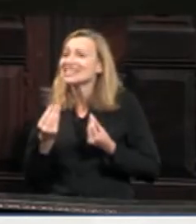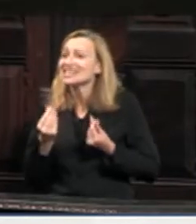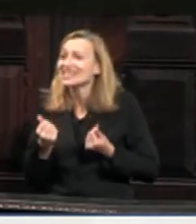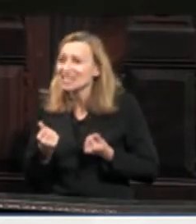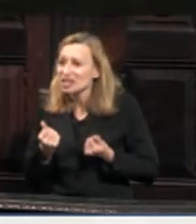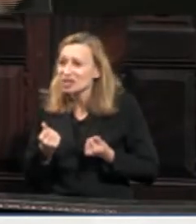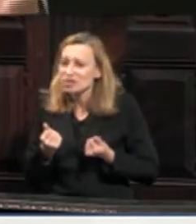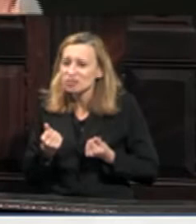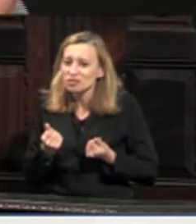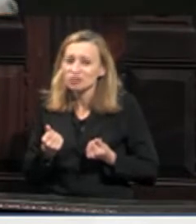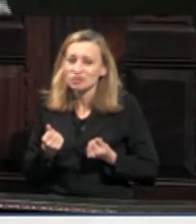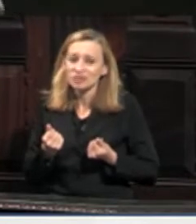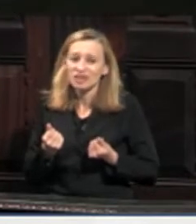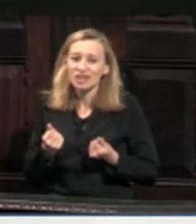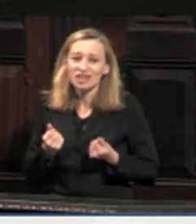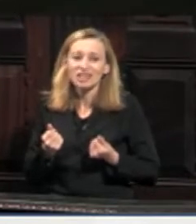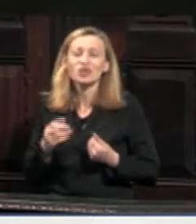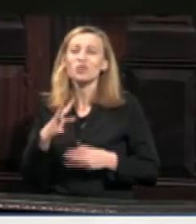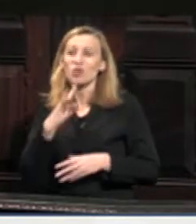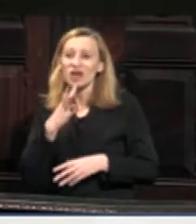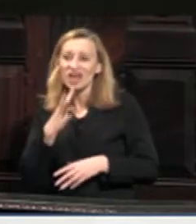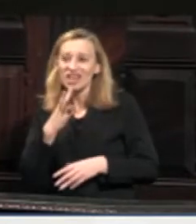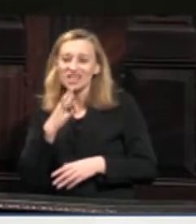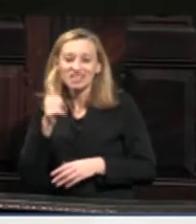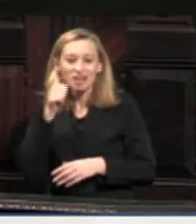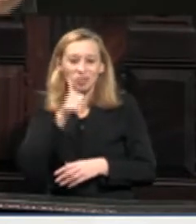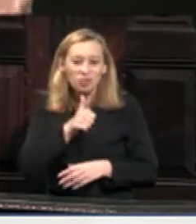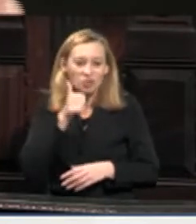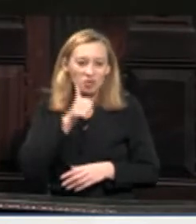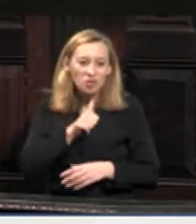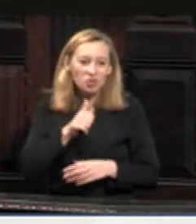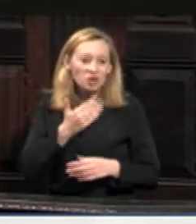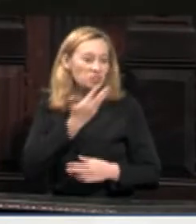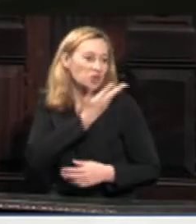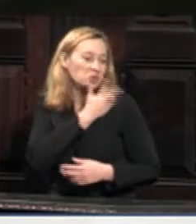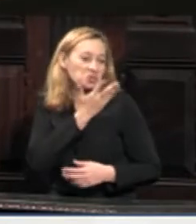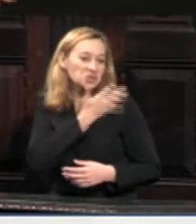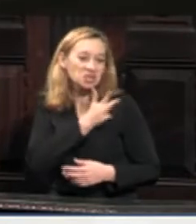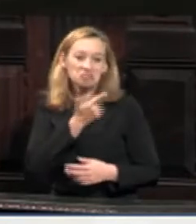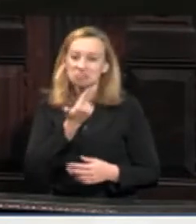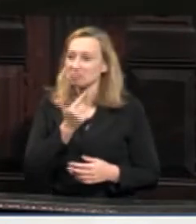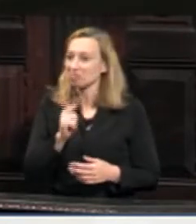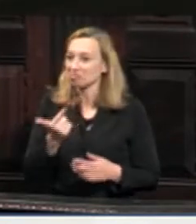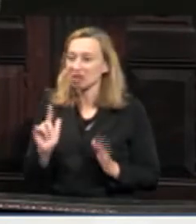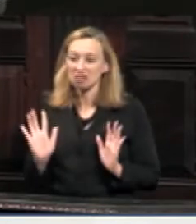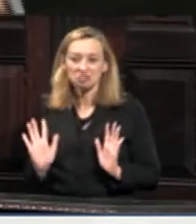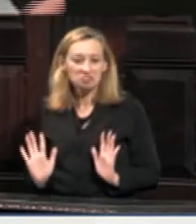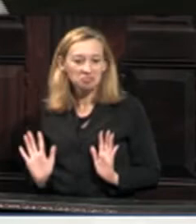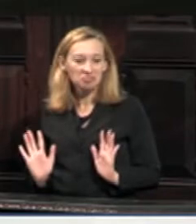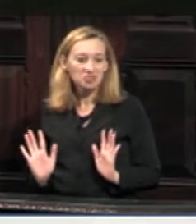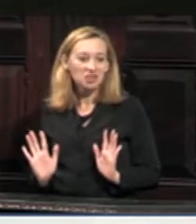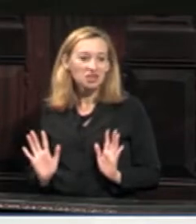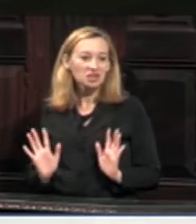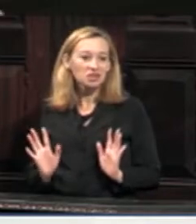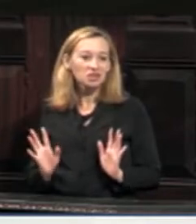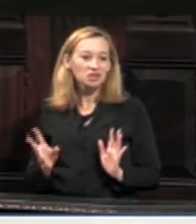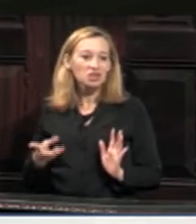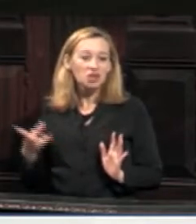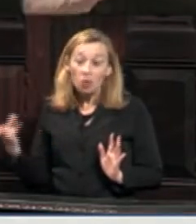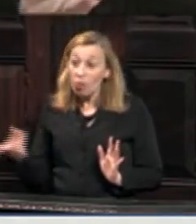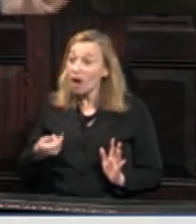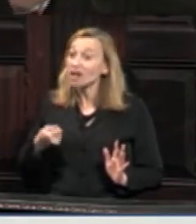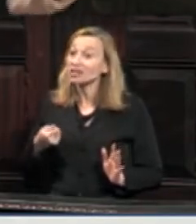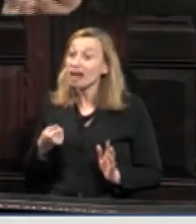o empoderamento das mulheres, não é preconceituoso, né? Então, são as qualidades do deputado